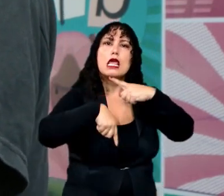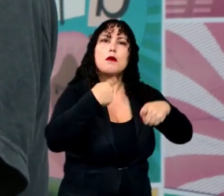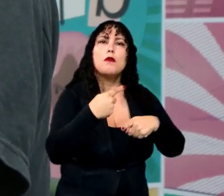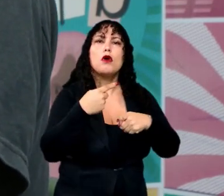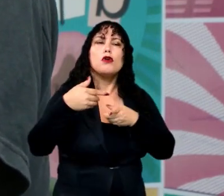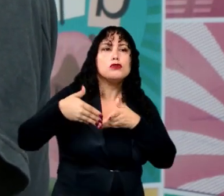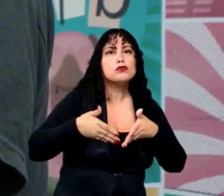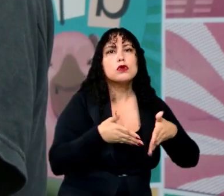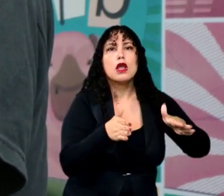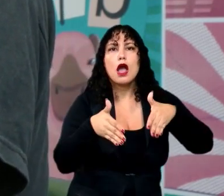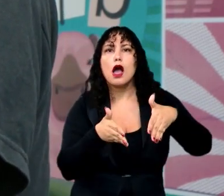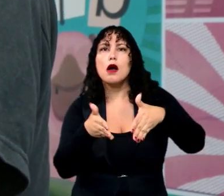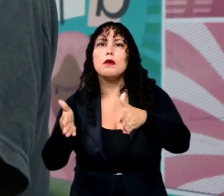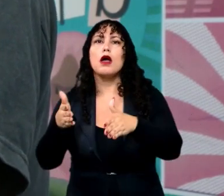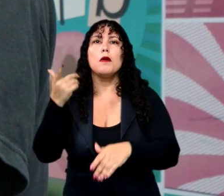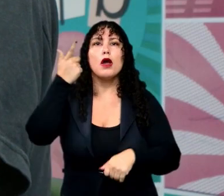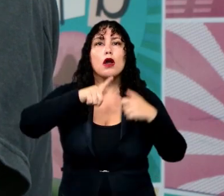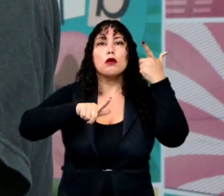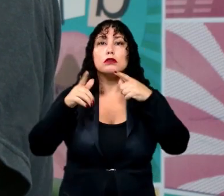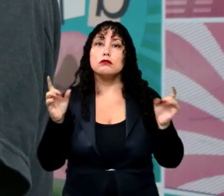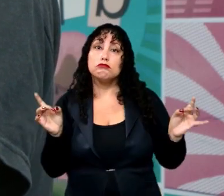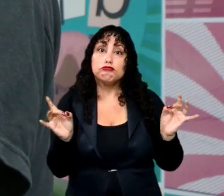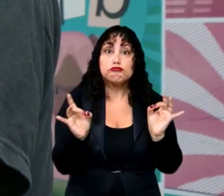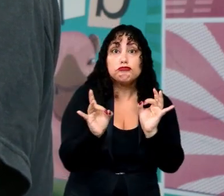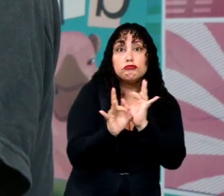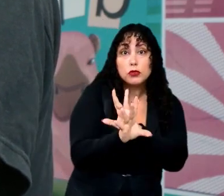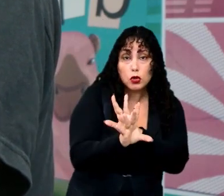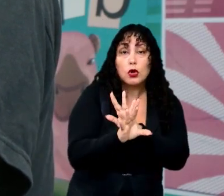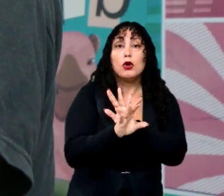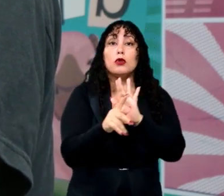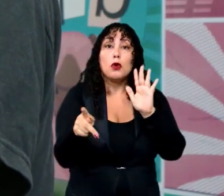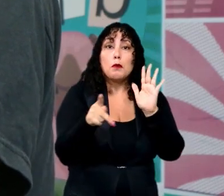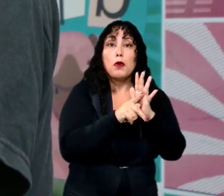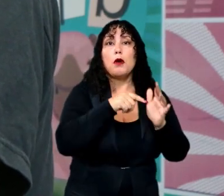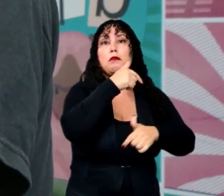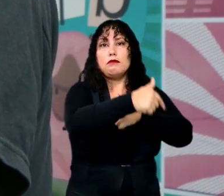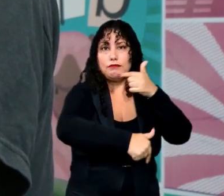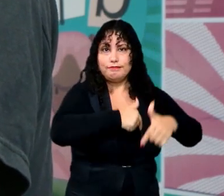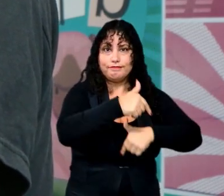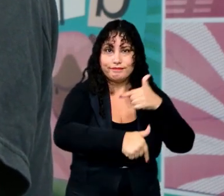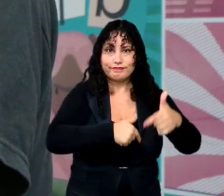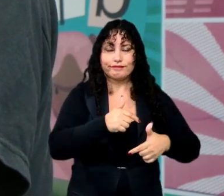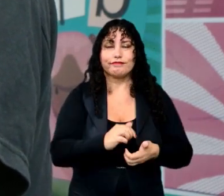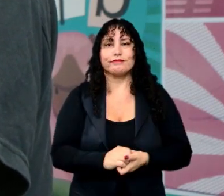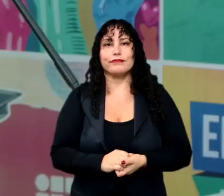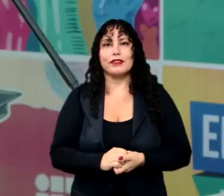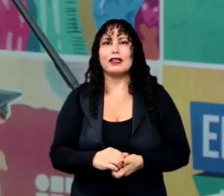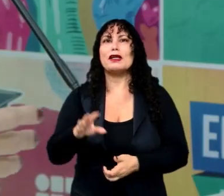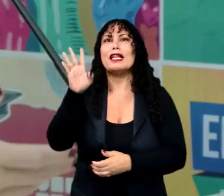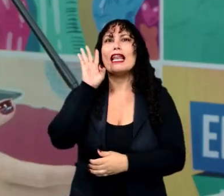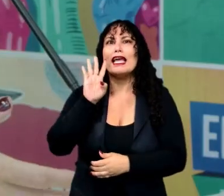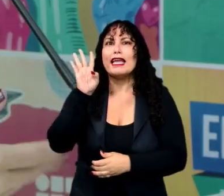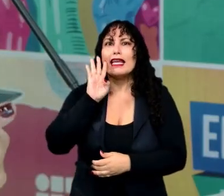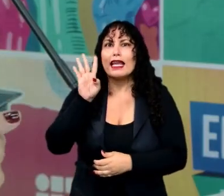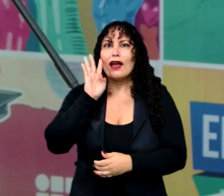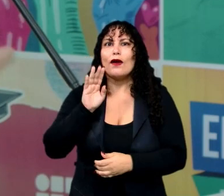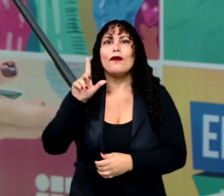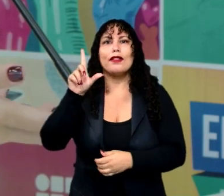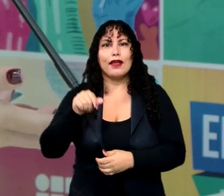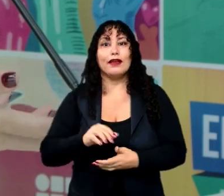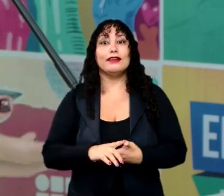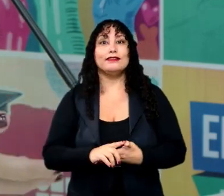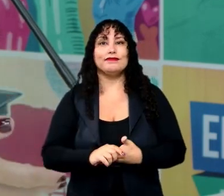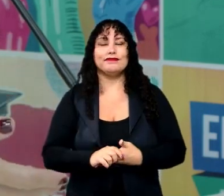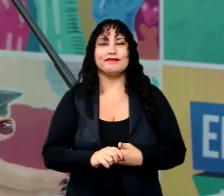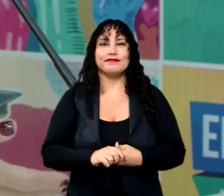encaminhamentos até ele conseguir efetivar o seu negócio PR negóci é seu próprio negócio pró Poxa muito bacana né E aí